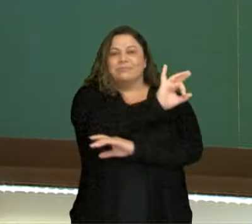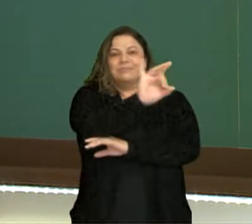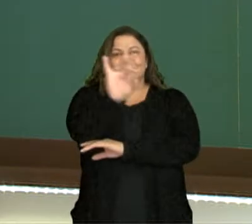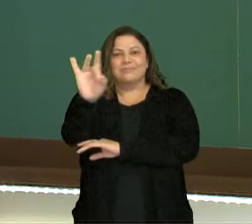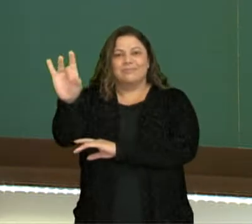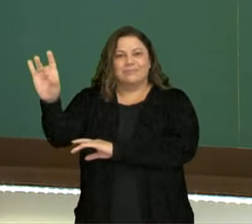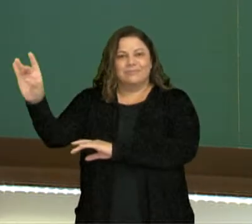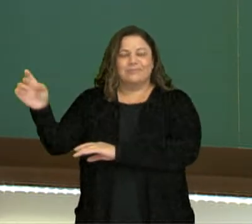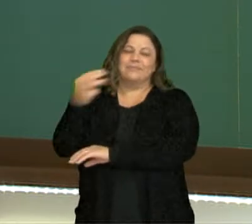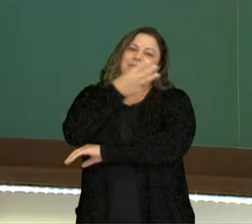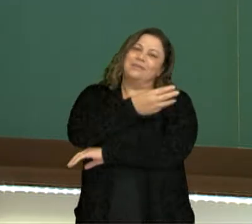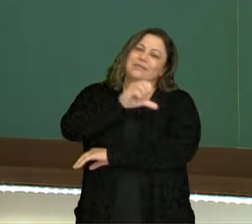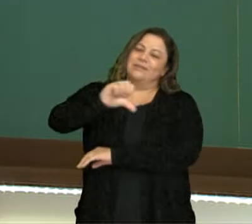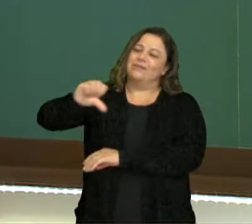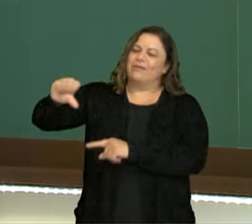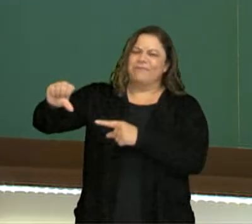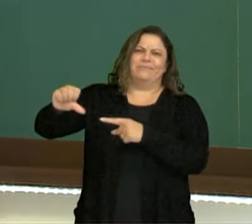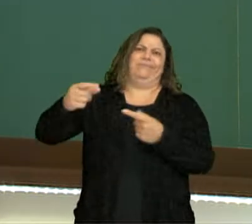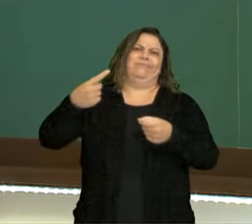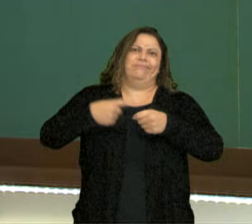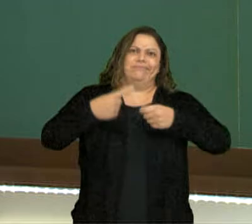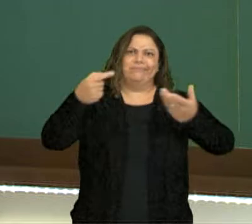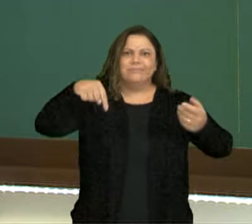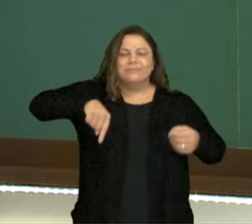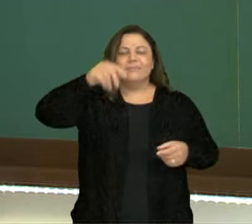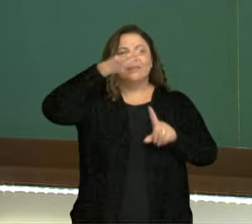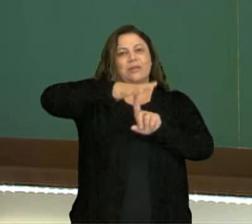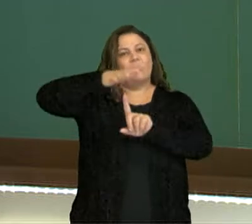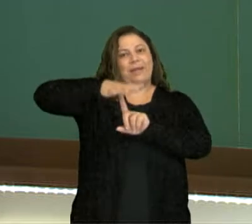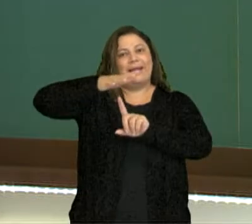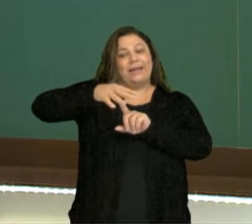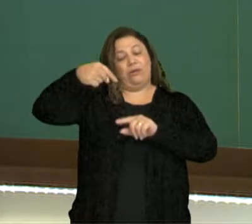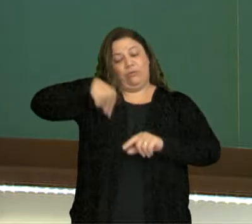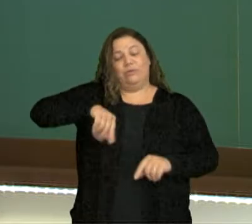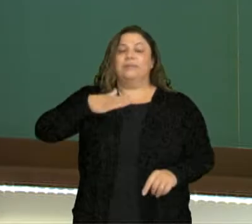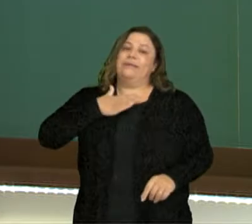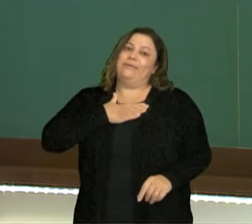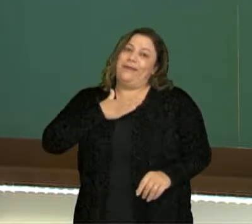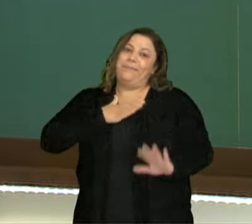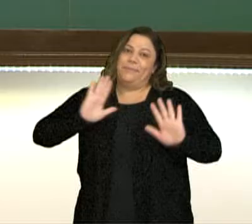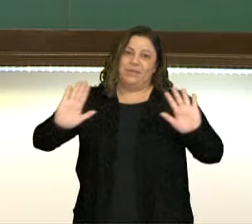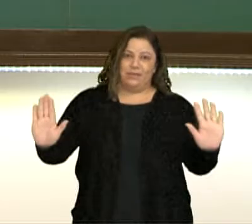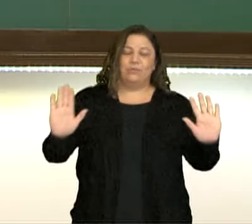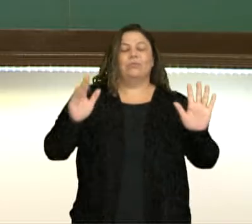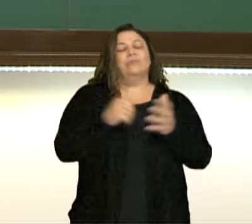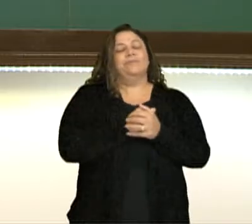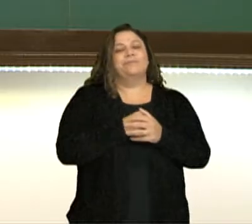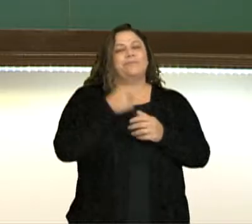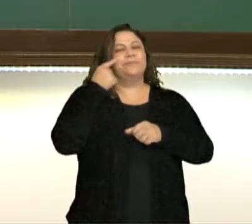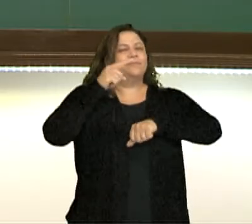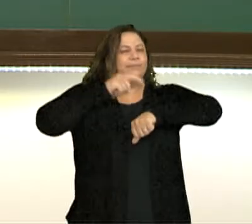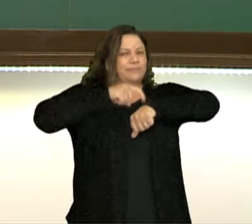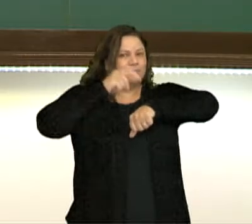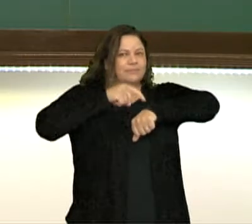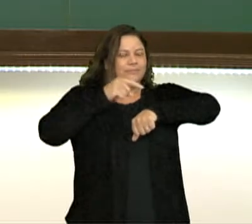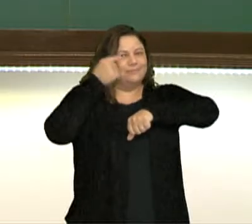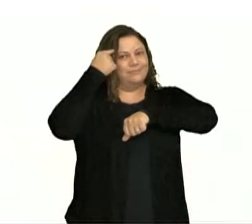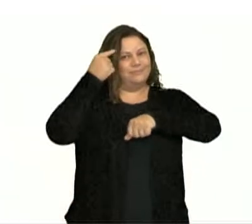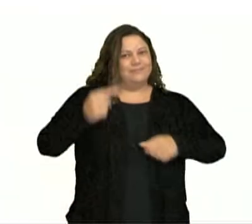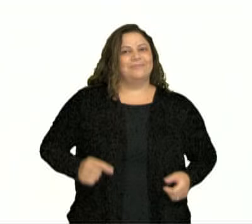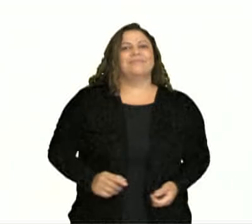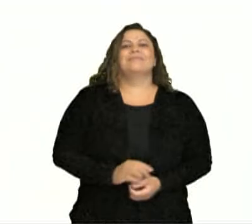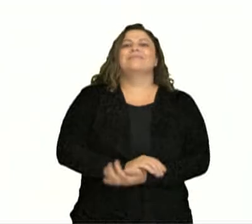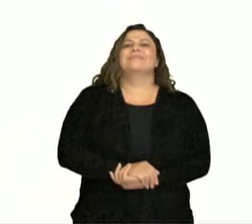né? 399 municípios aqui no Paraná. Vou falar o da minha, mas vamos lá. Você vai ter um tempinho para você pensar.